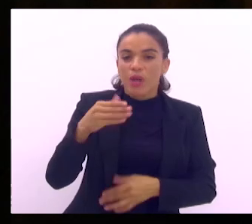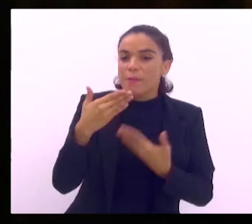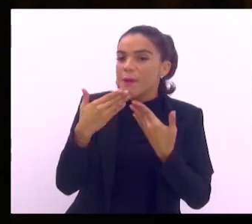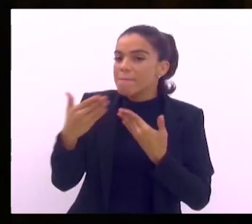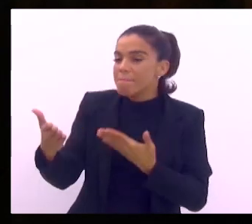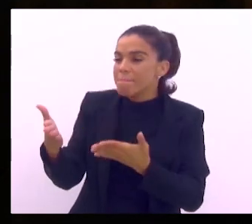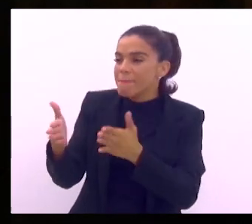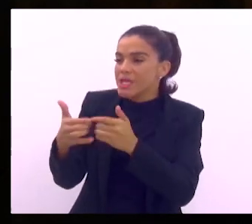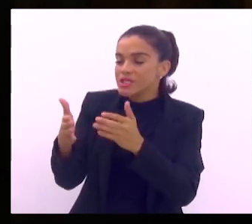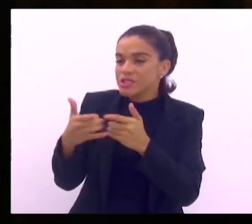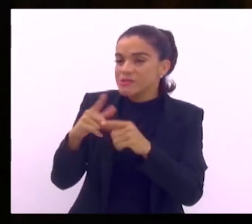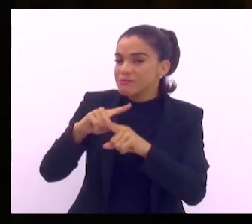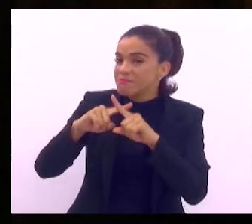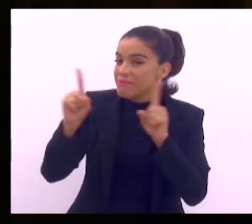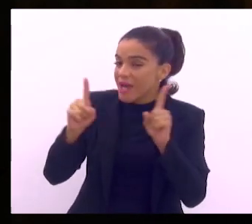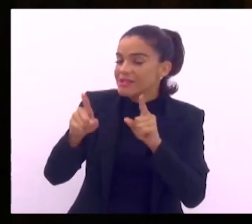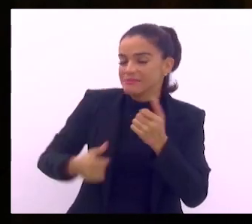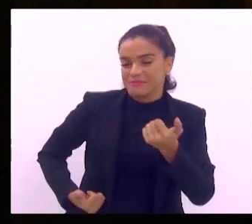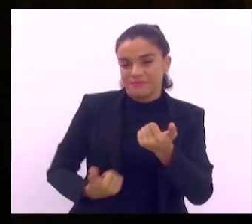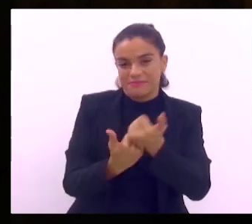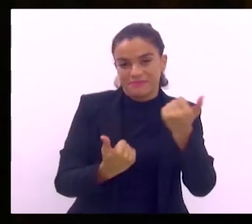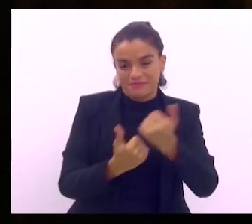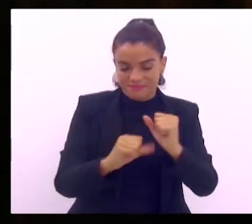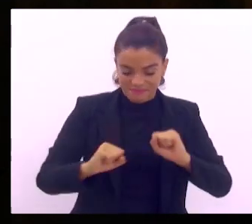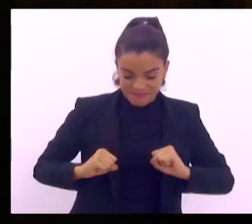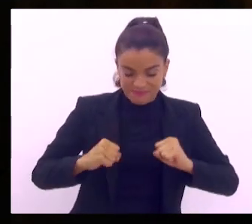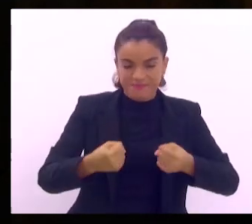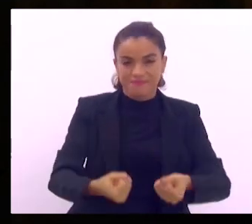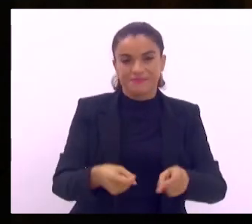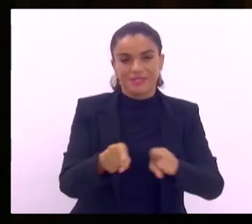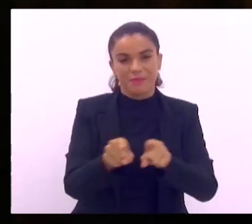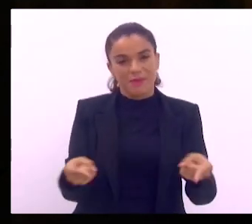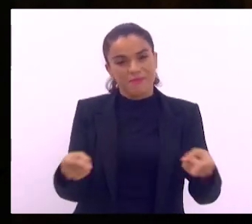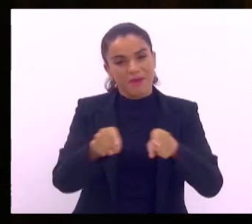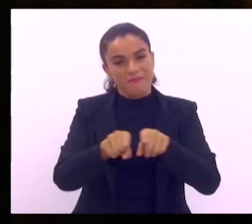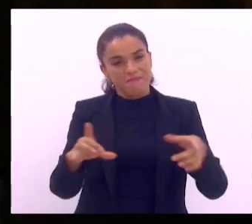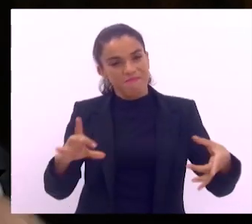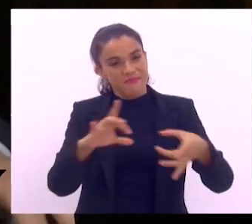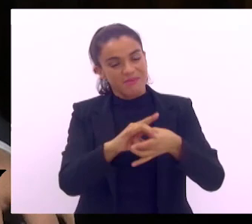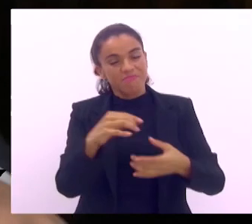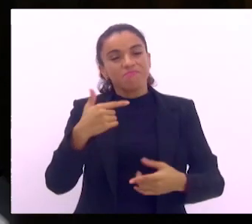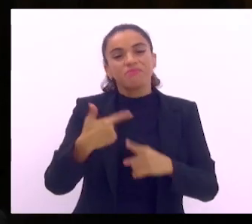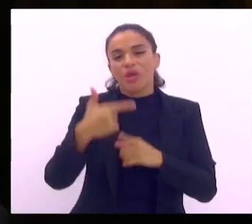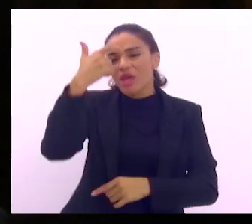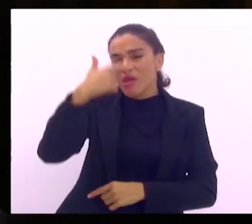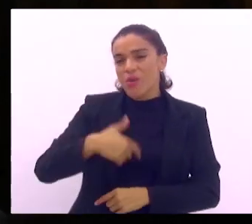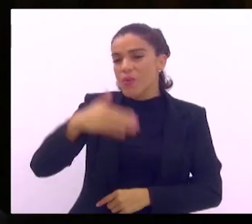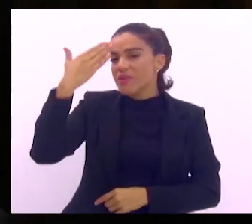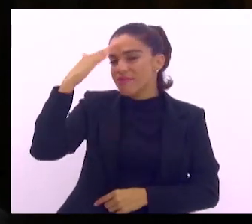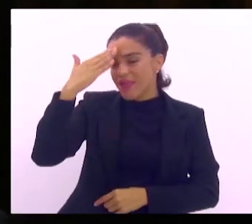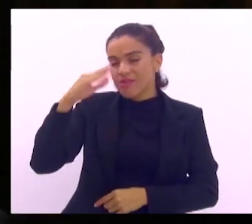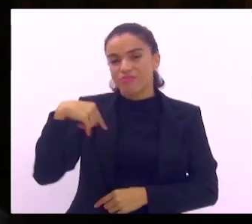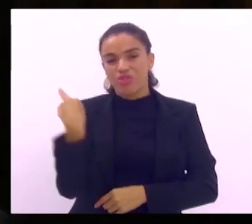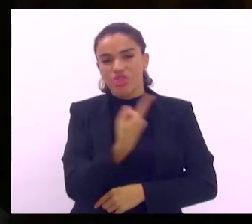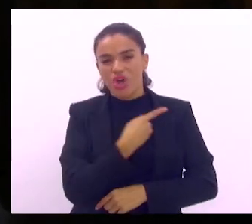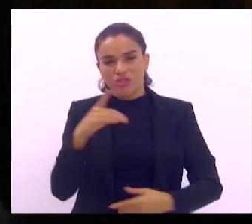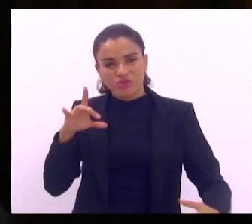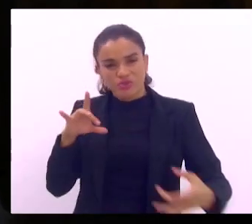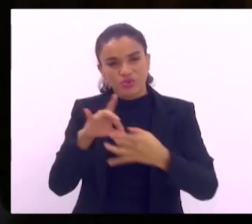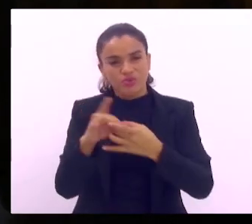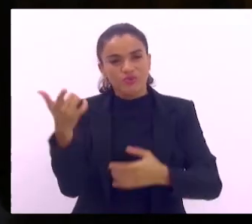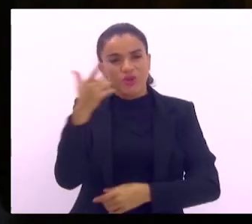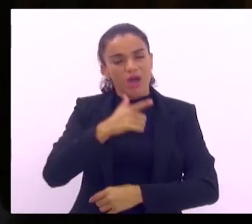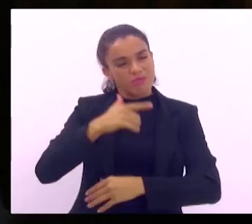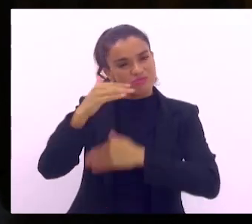mas para somar esforços, para fazer essa grande parceria, porque entendo que todos juntos nós vamos construir